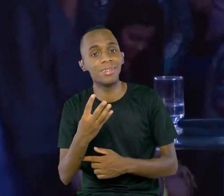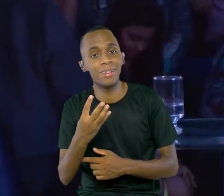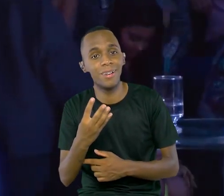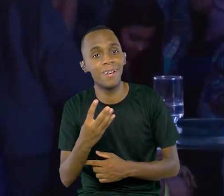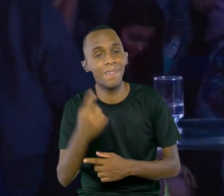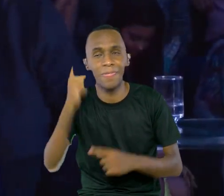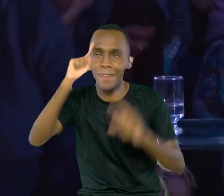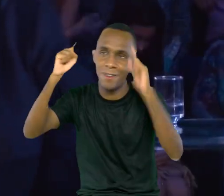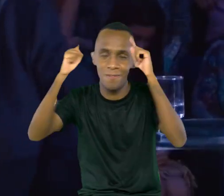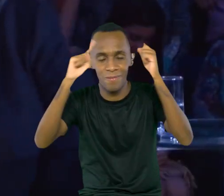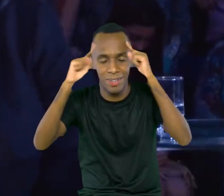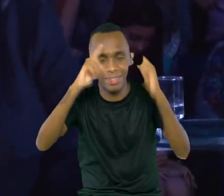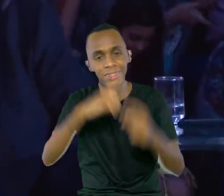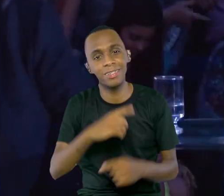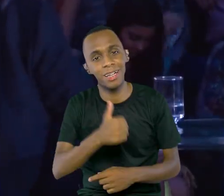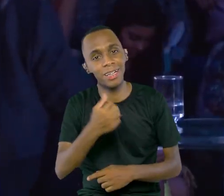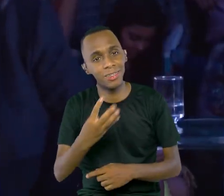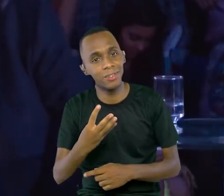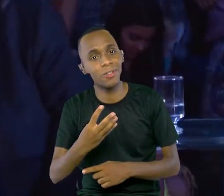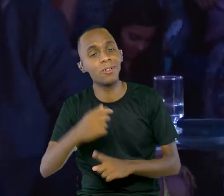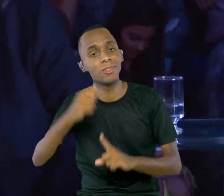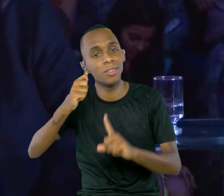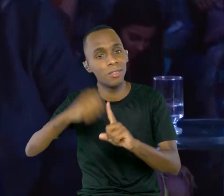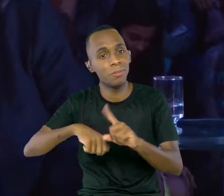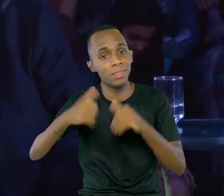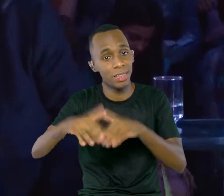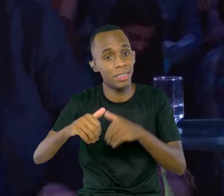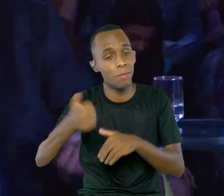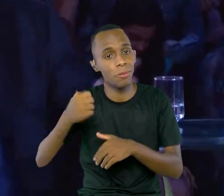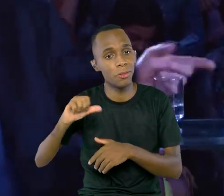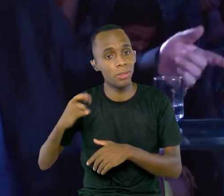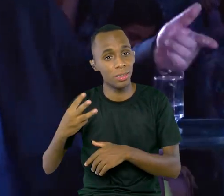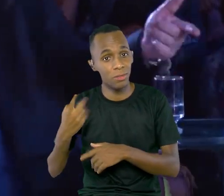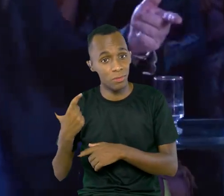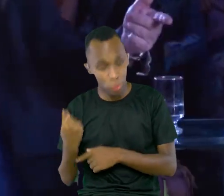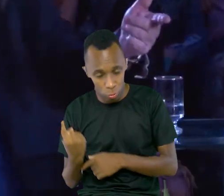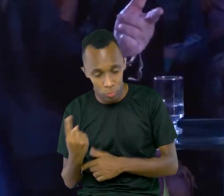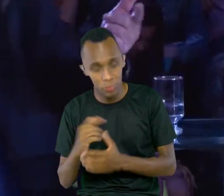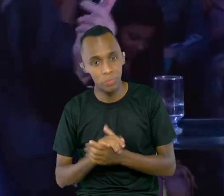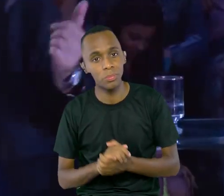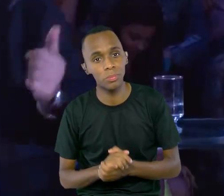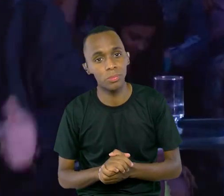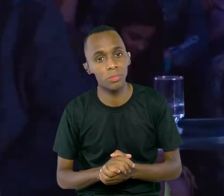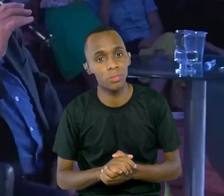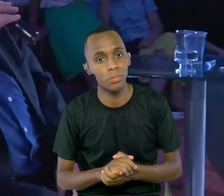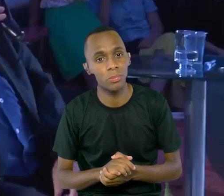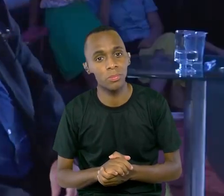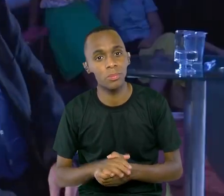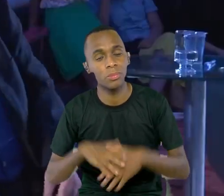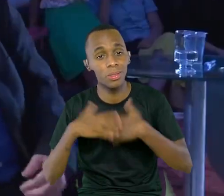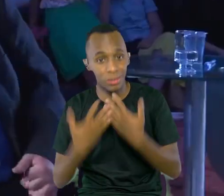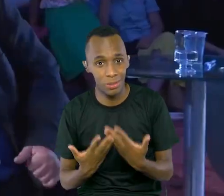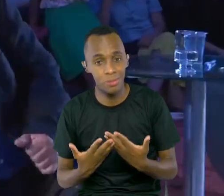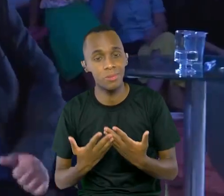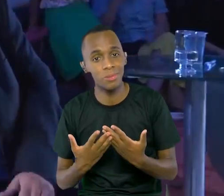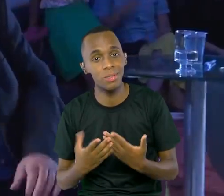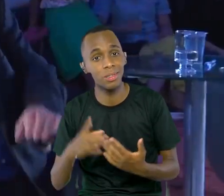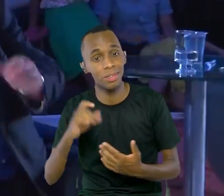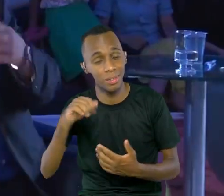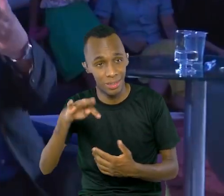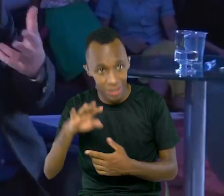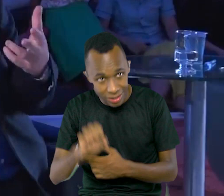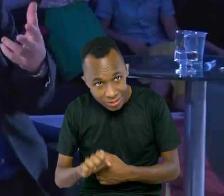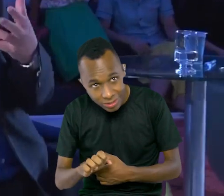14 de setembro de 1321. E é interessante porque o